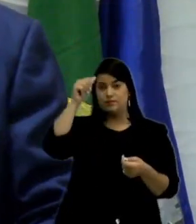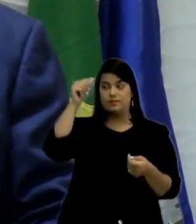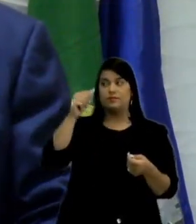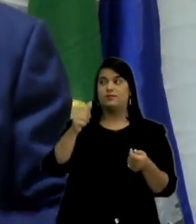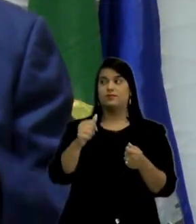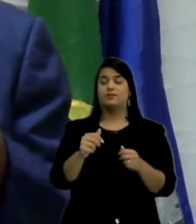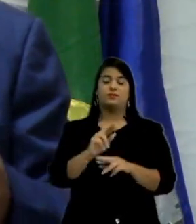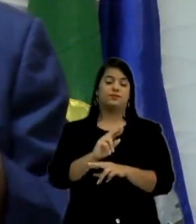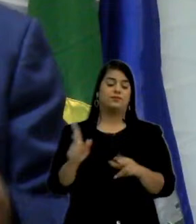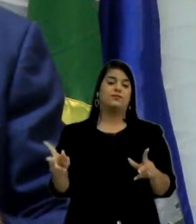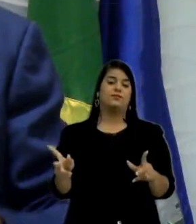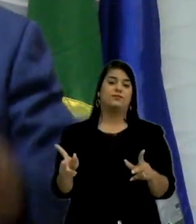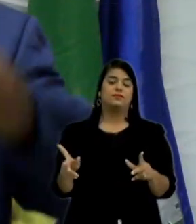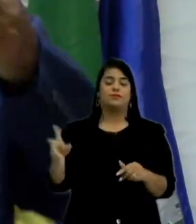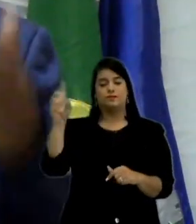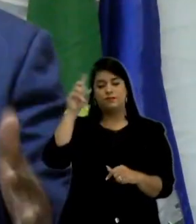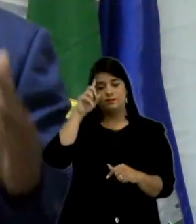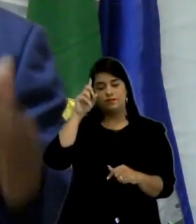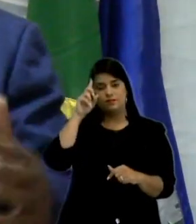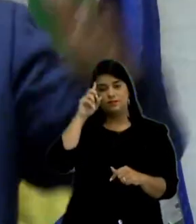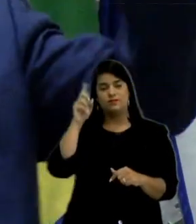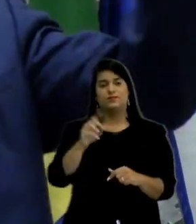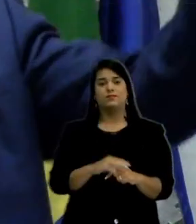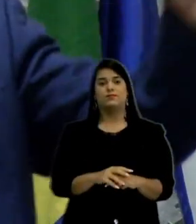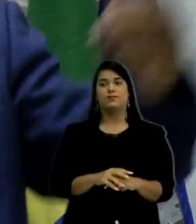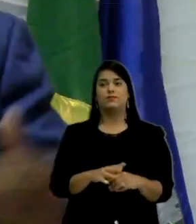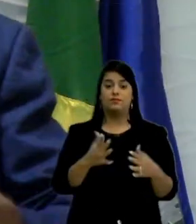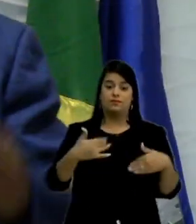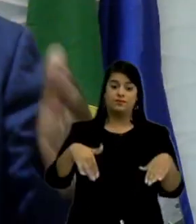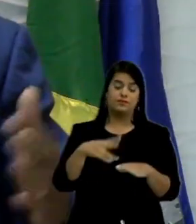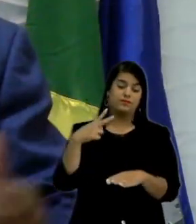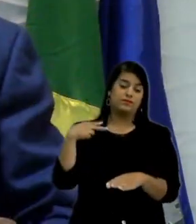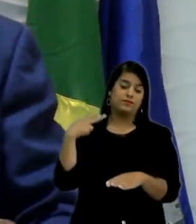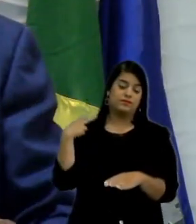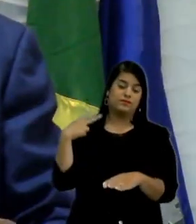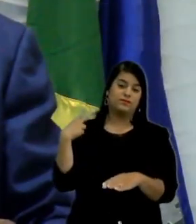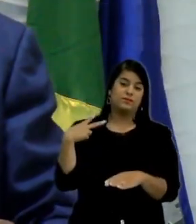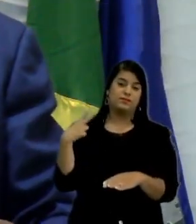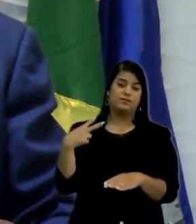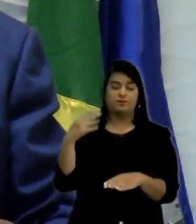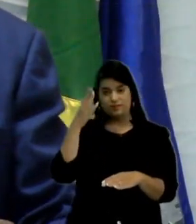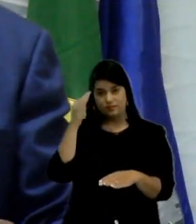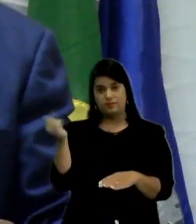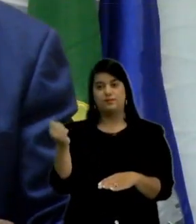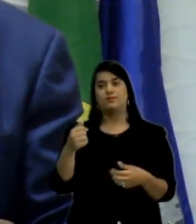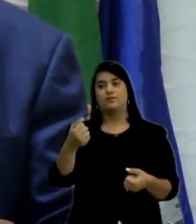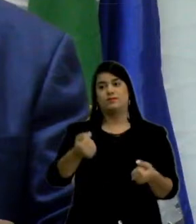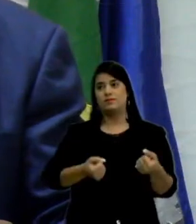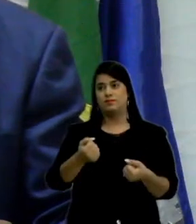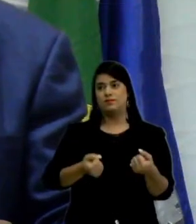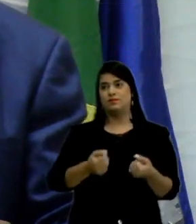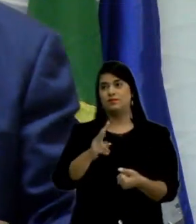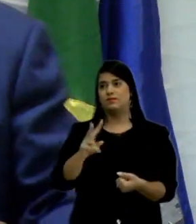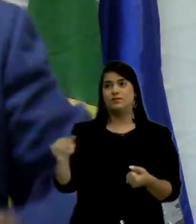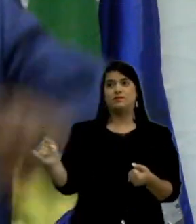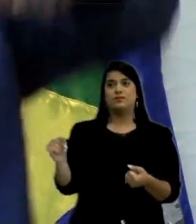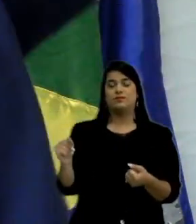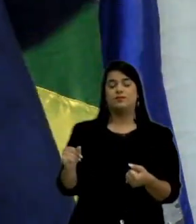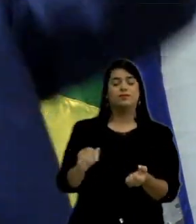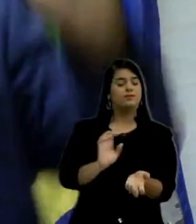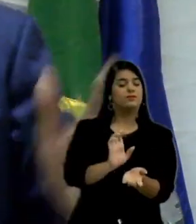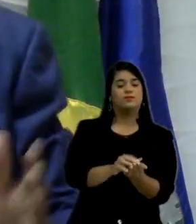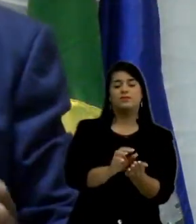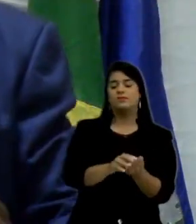diferente. Todos os dias, todos os vereadores que foram lá, pede um carro, o carro vai buscar em Recife, Caruaru,